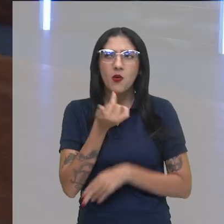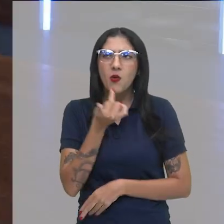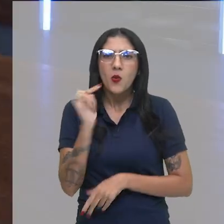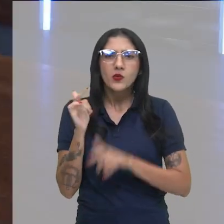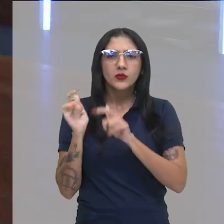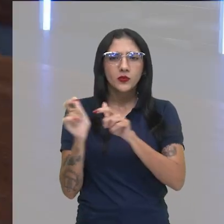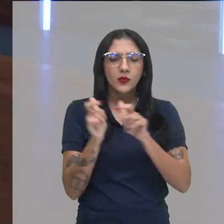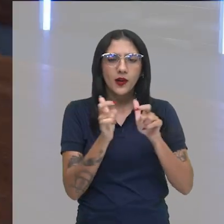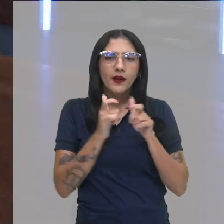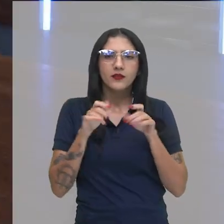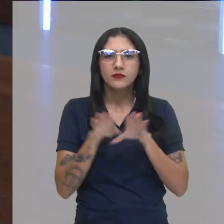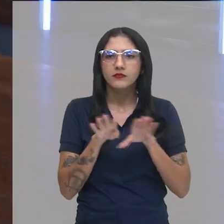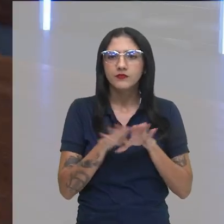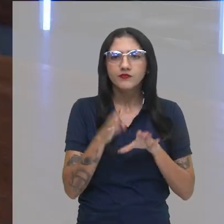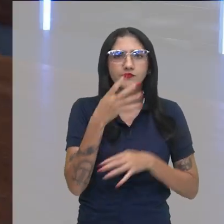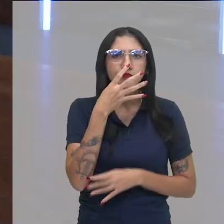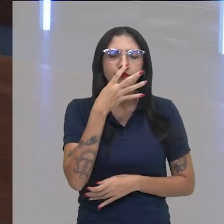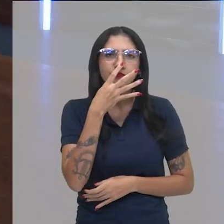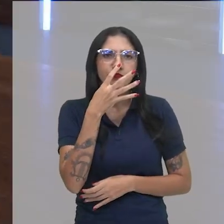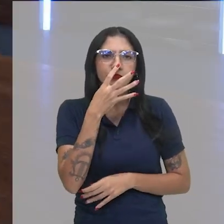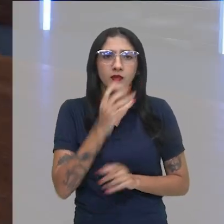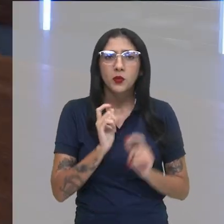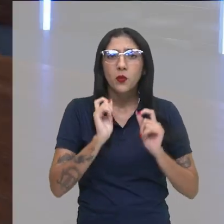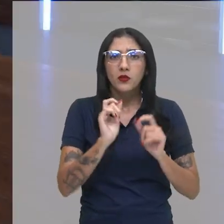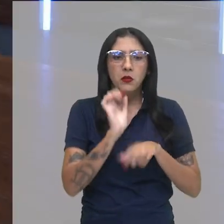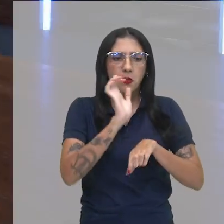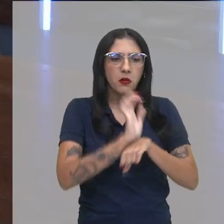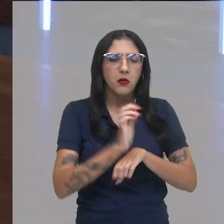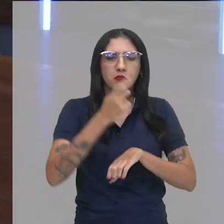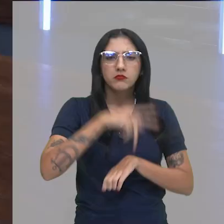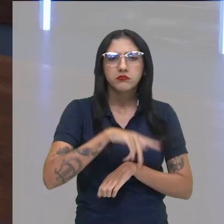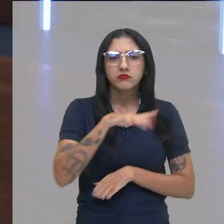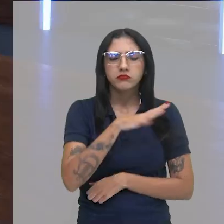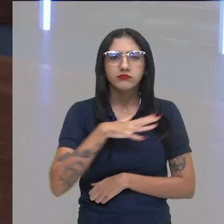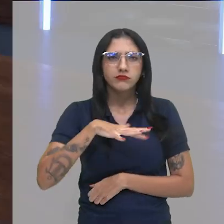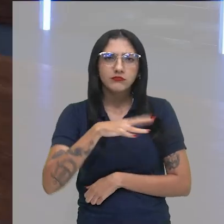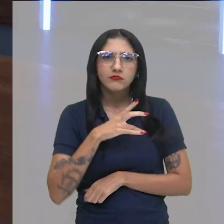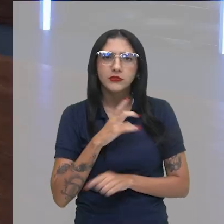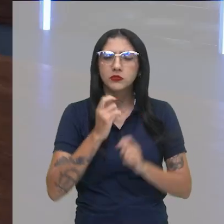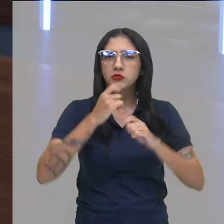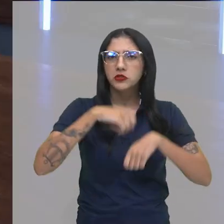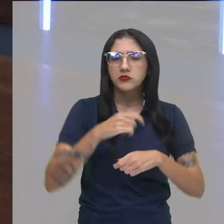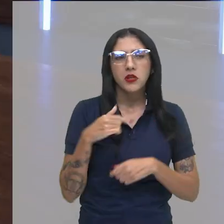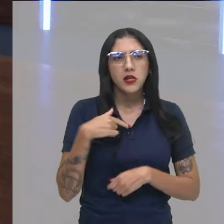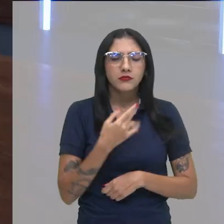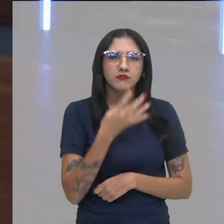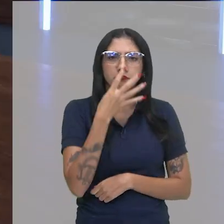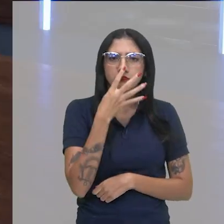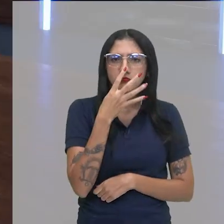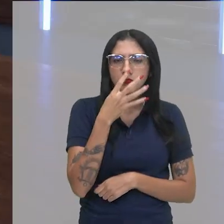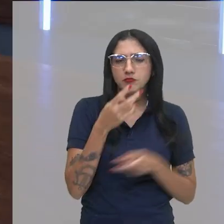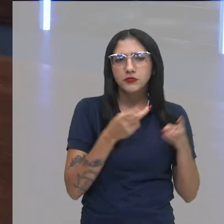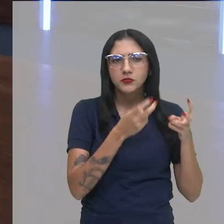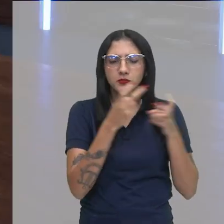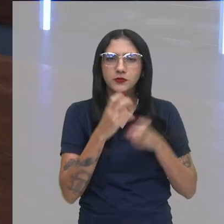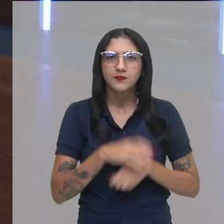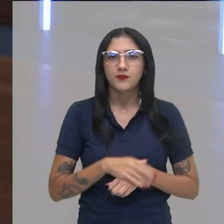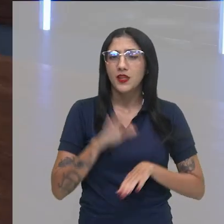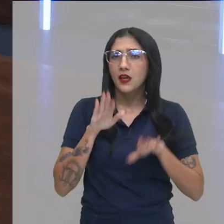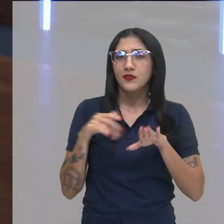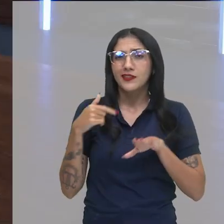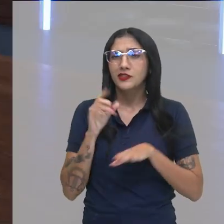aproveitar e ver o que o nosso estado tem para oferecer. Às vezes nós ficamos muito em